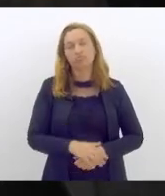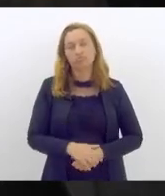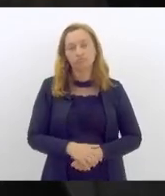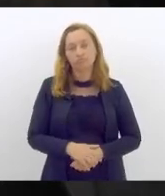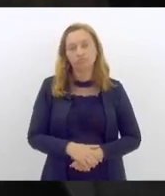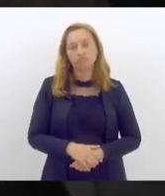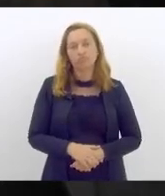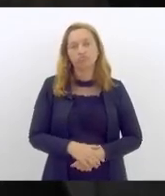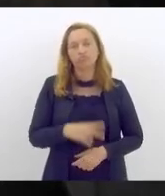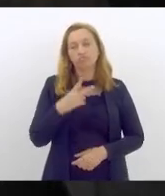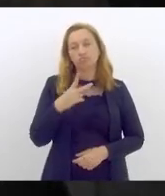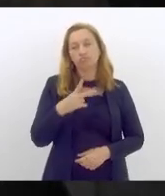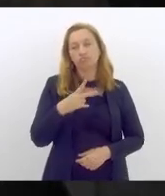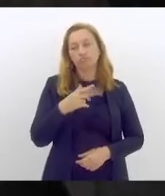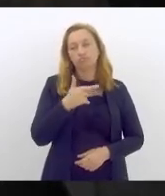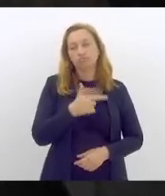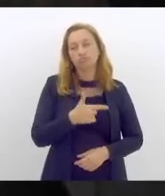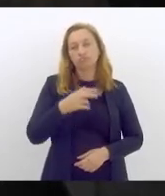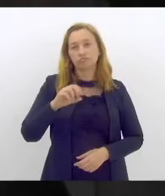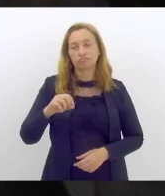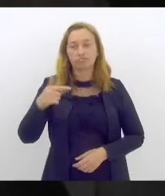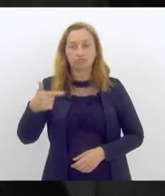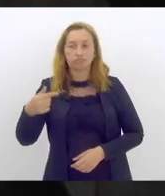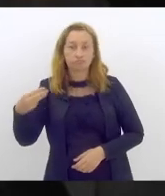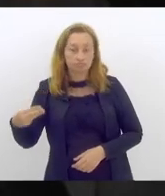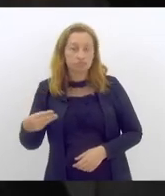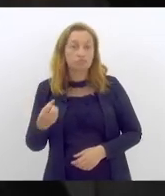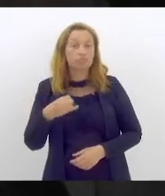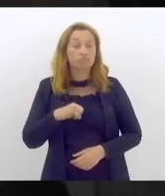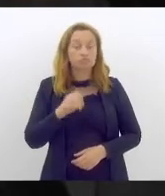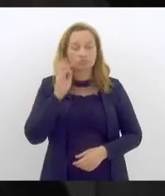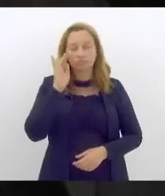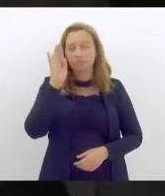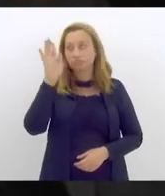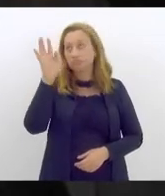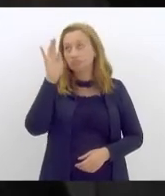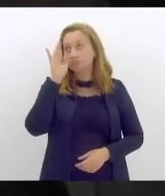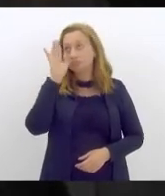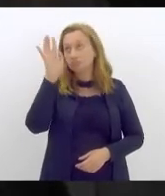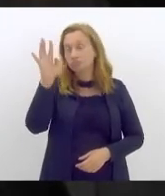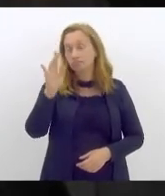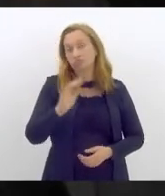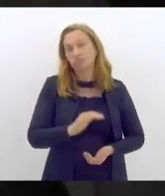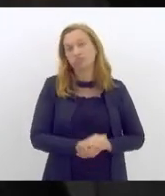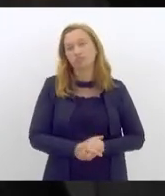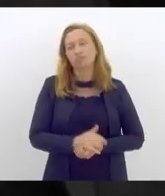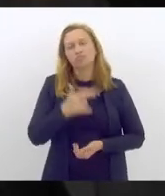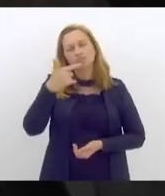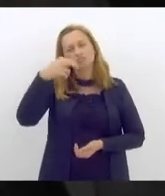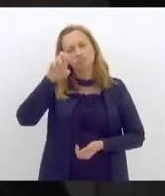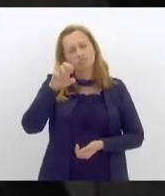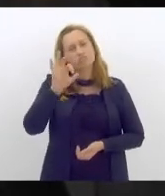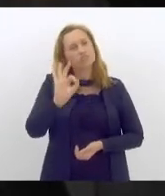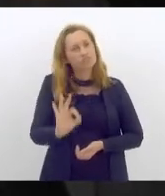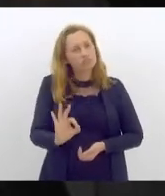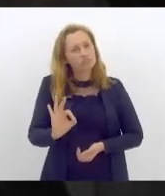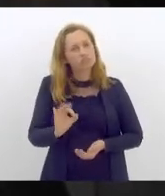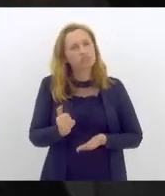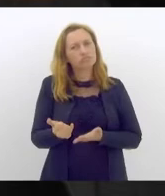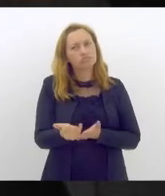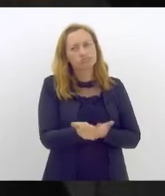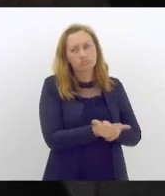em 2023 se a gente imaginar que 15% dos